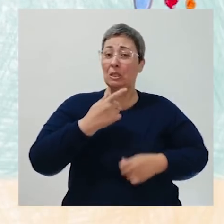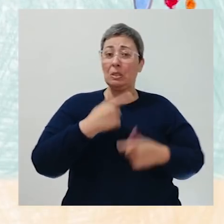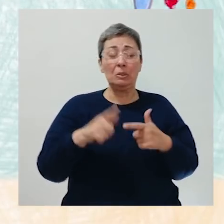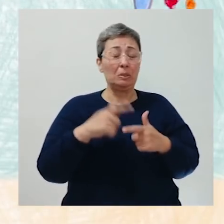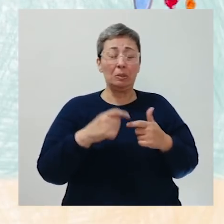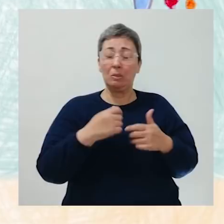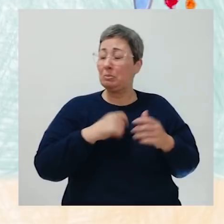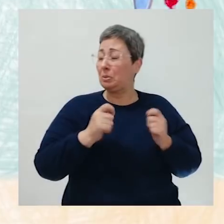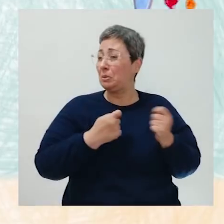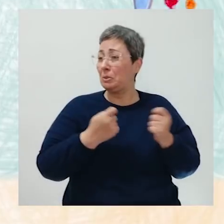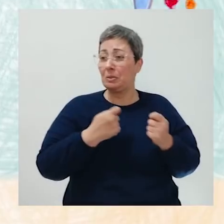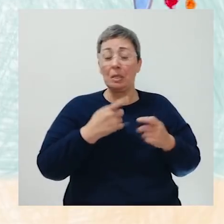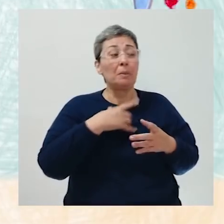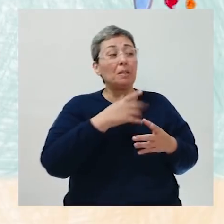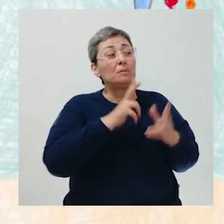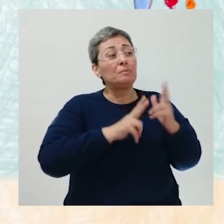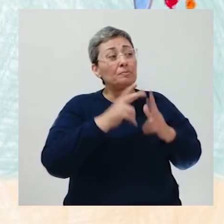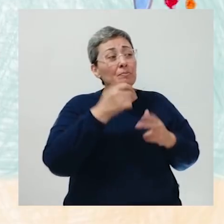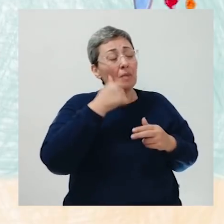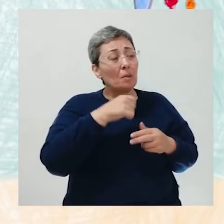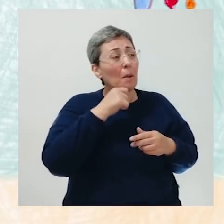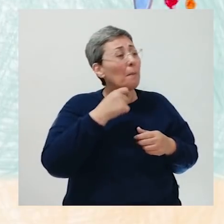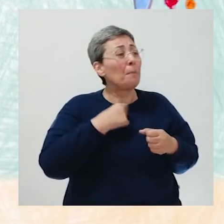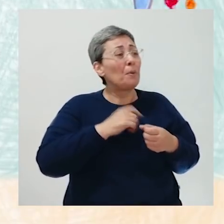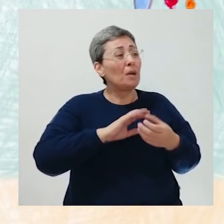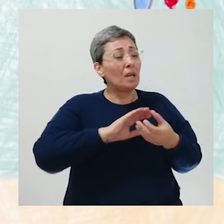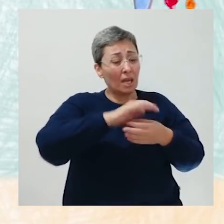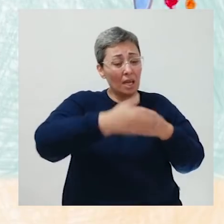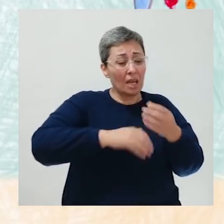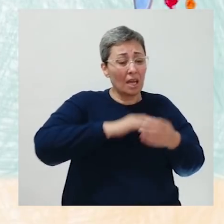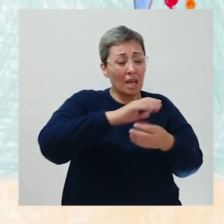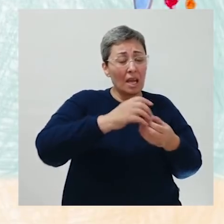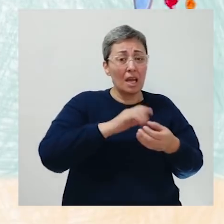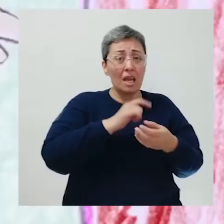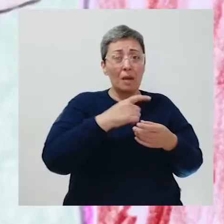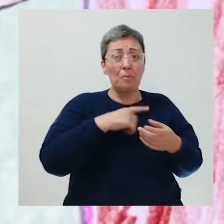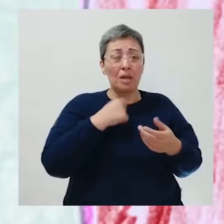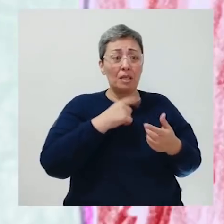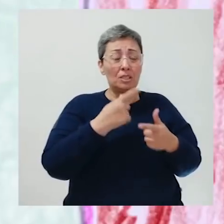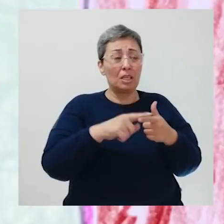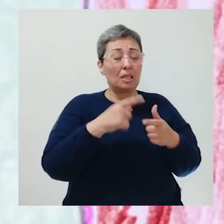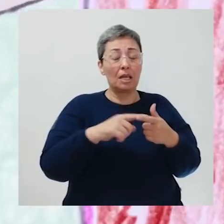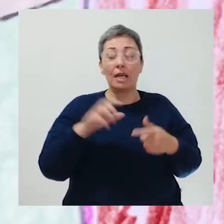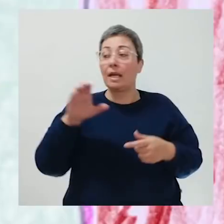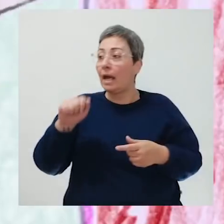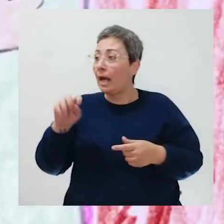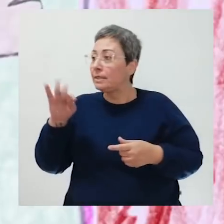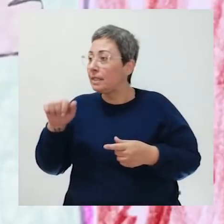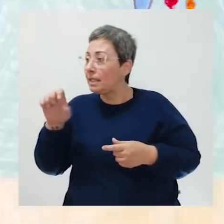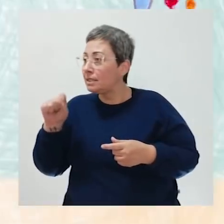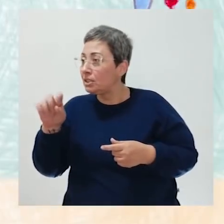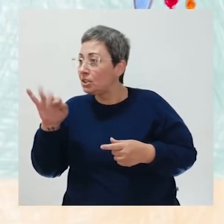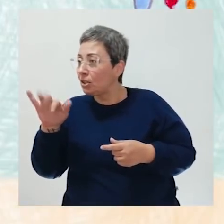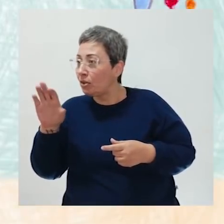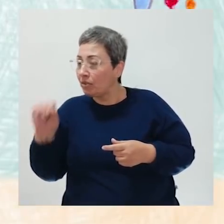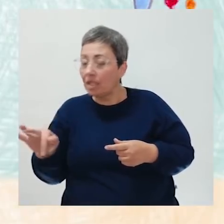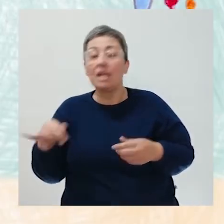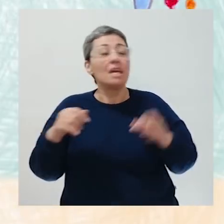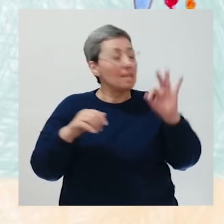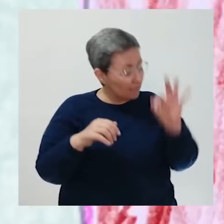de controle. Mas diga, mamãe, por que lavar a maçã teria evitado a catástrofe? Catástrofe, Tiago?